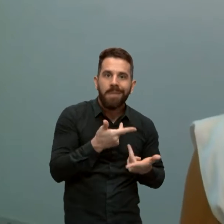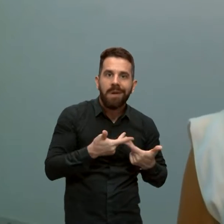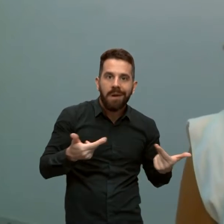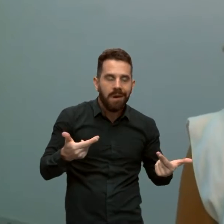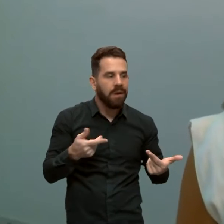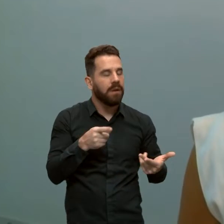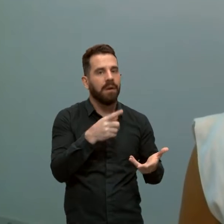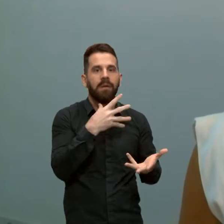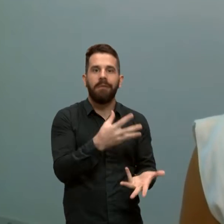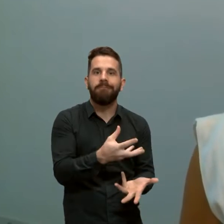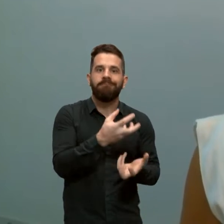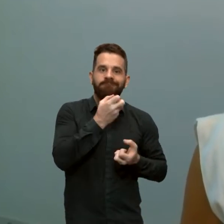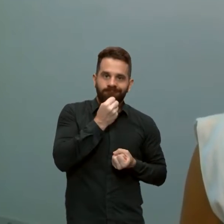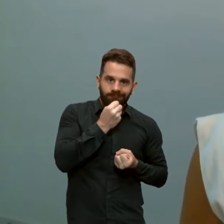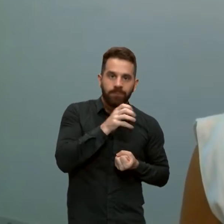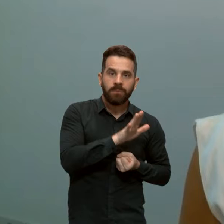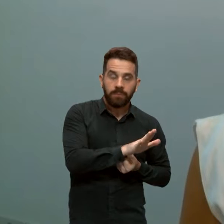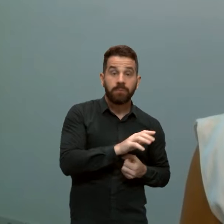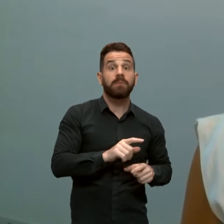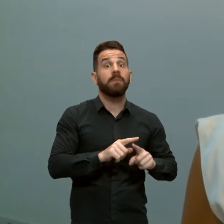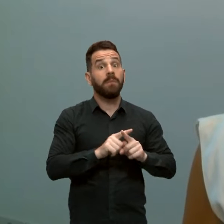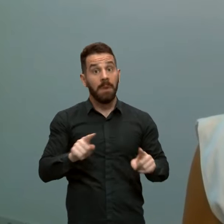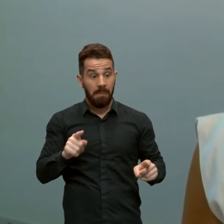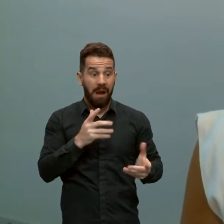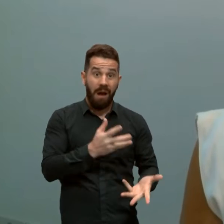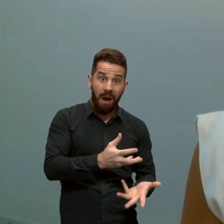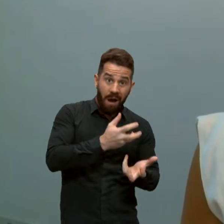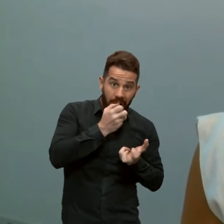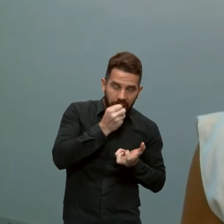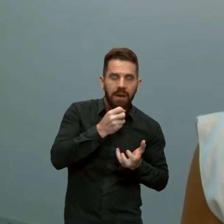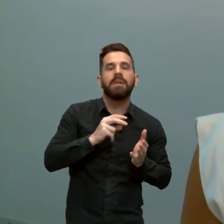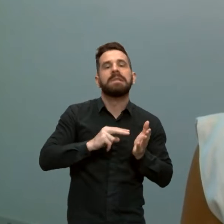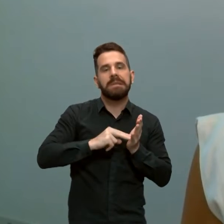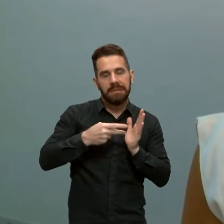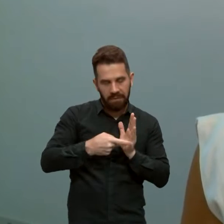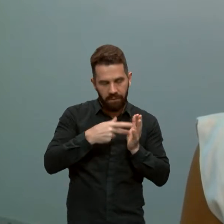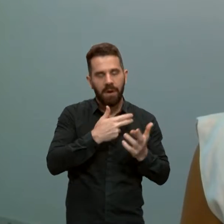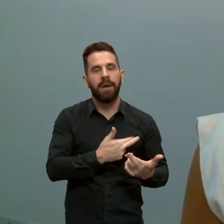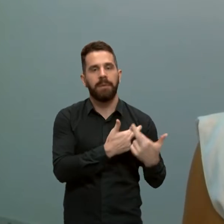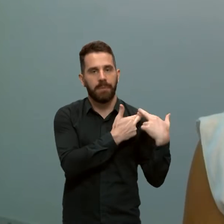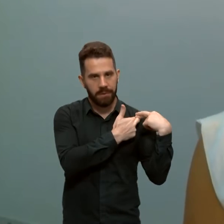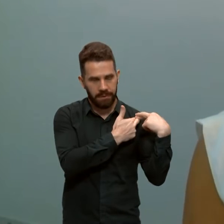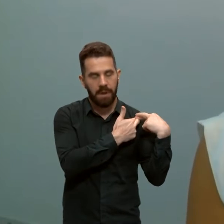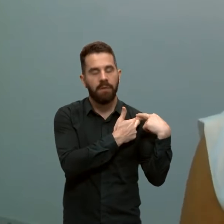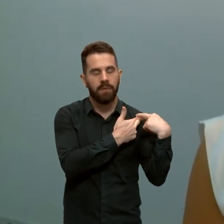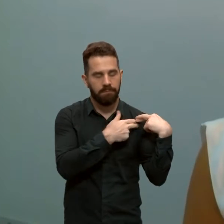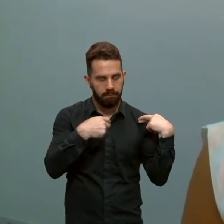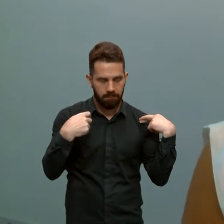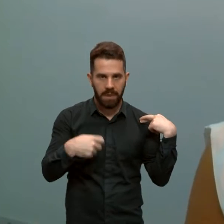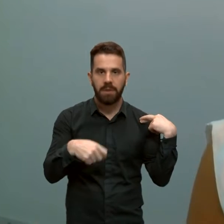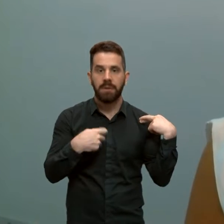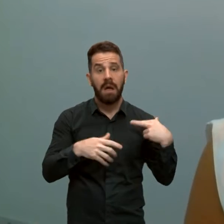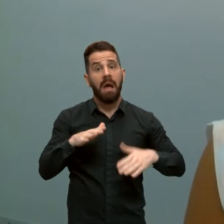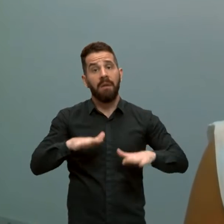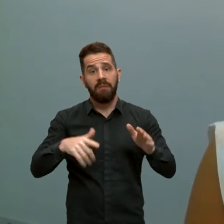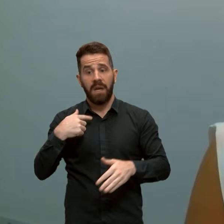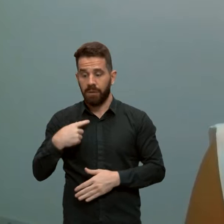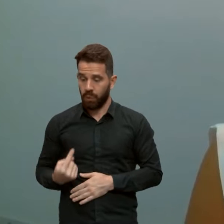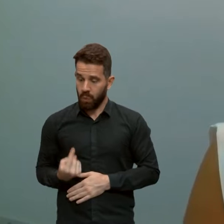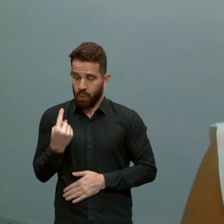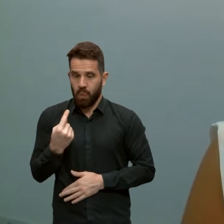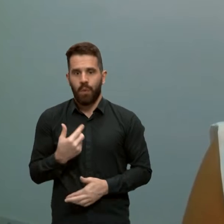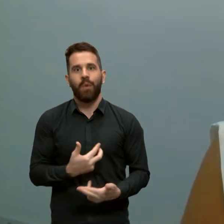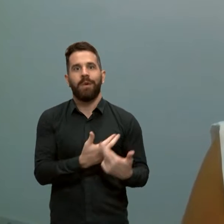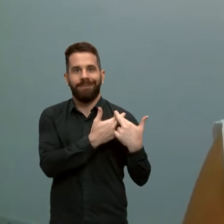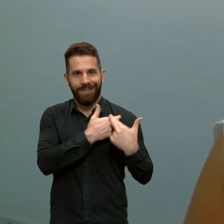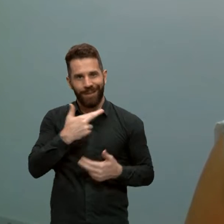essa responsabilidade, o que é esse cuidado? Né? Tanto quanto a guarda individual, isso eles